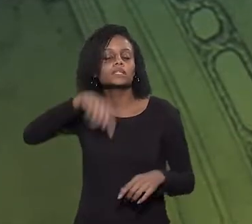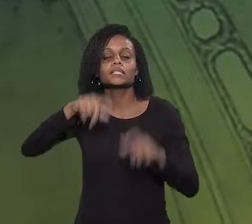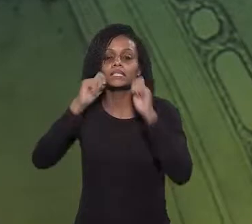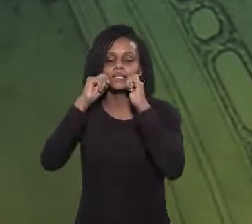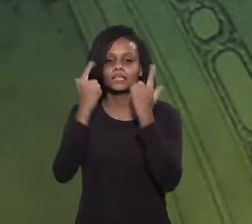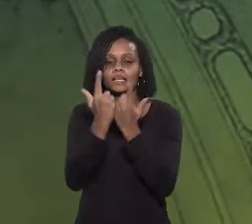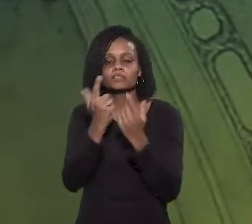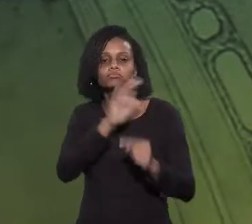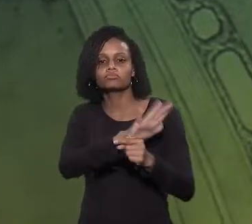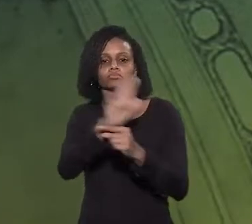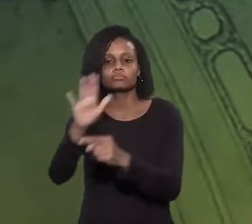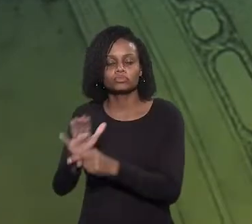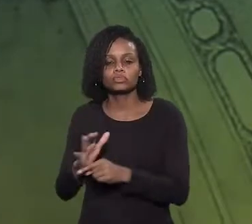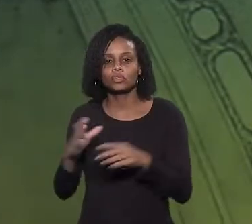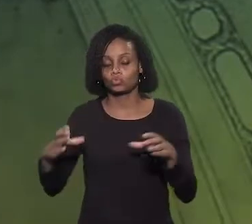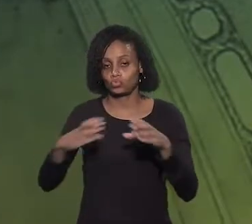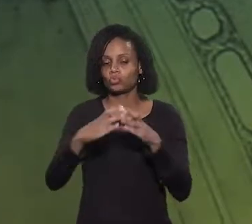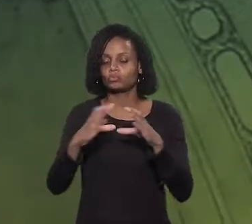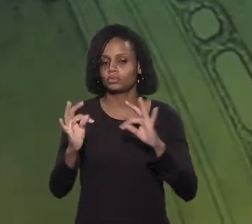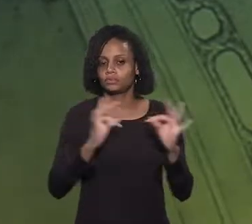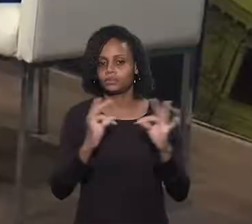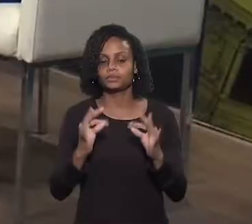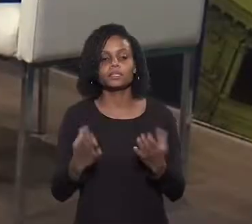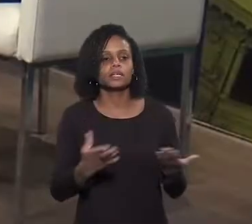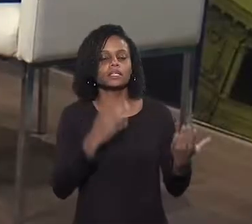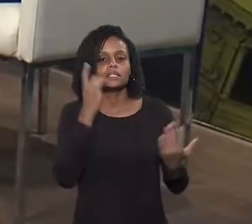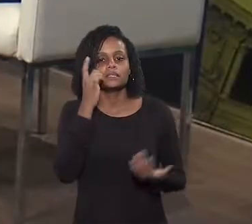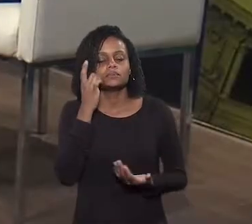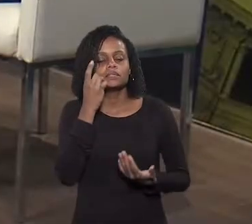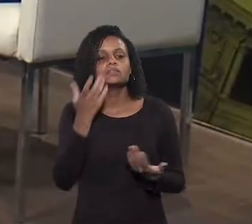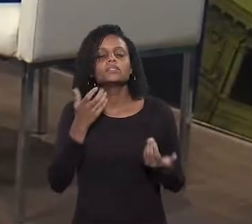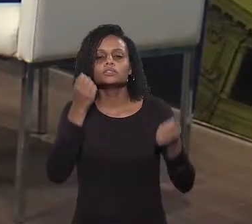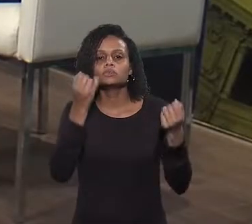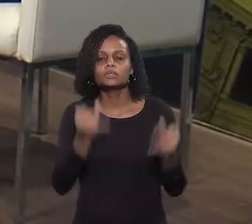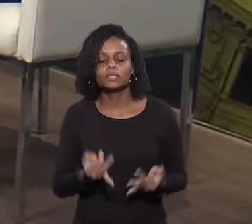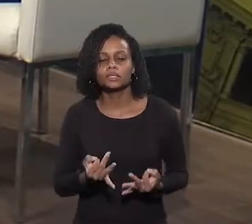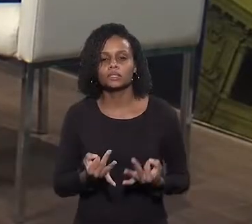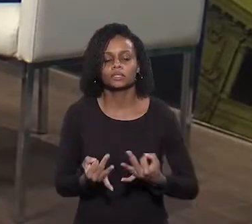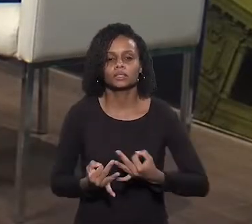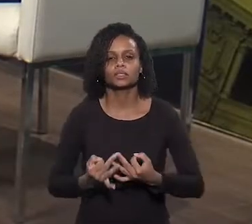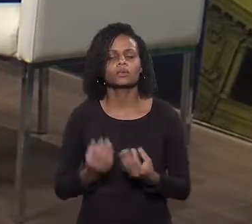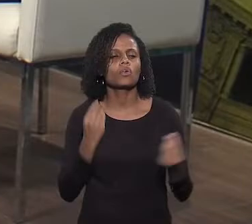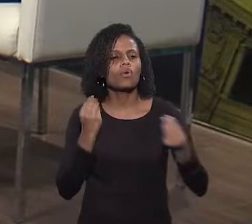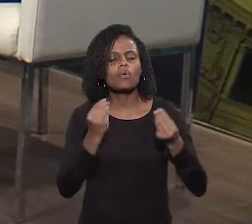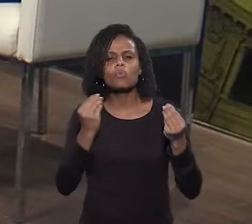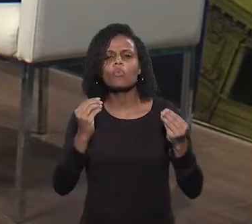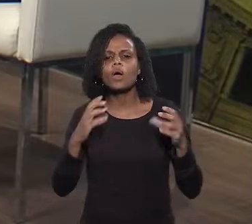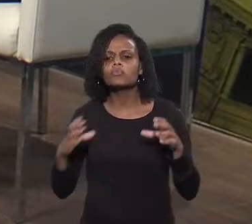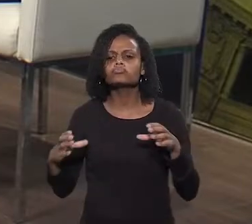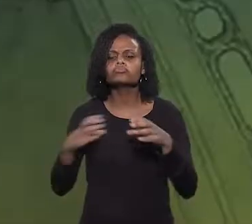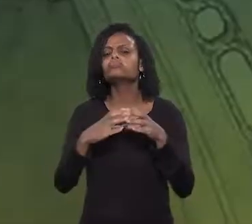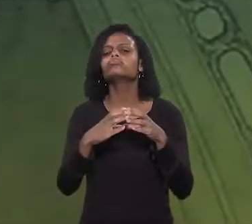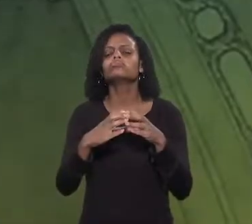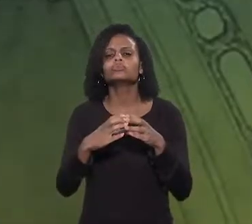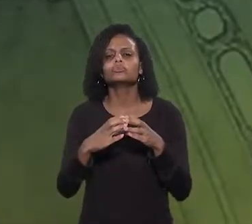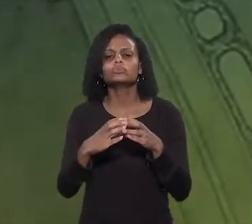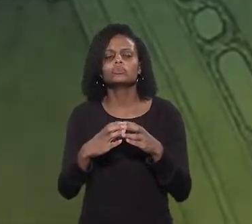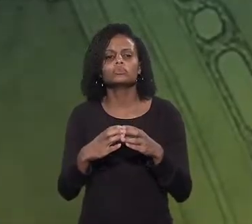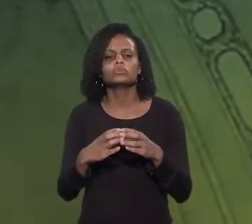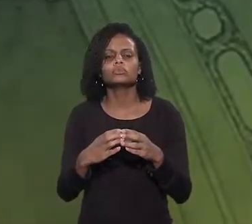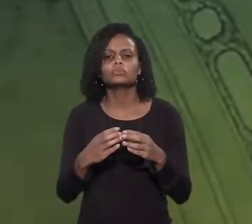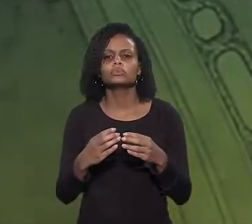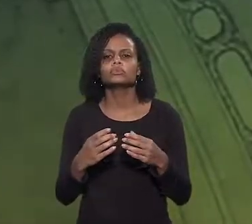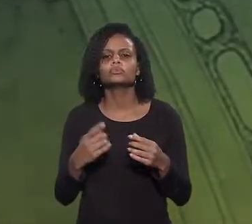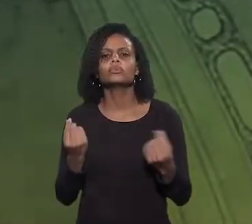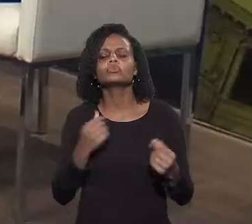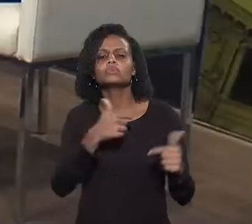na Alerj em defesa dessas instituições. Deputado, queria que o senhor falasse um pouquinho como é que vai ser a frente, como é que ela vai funcionar, como é que ela